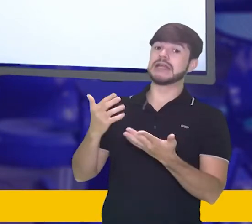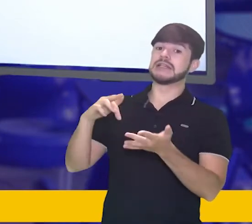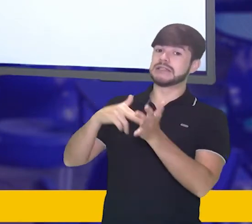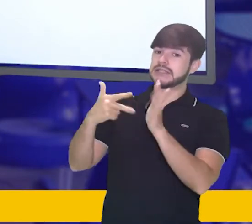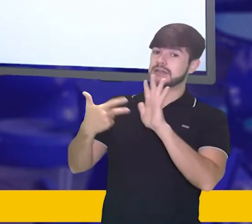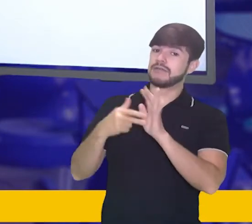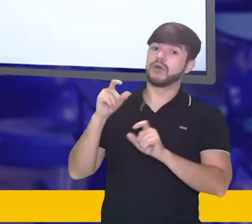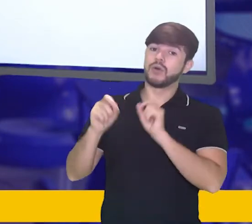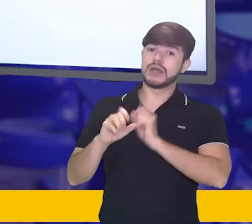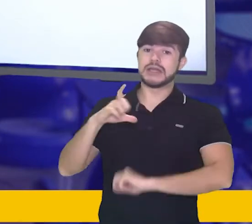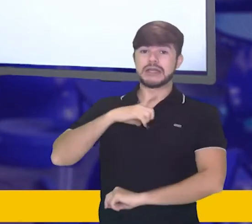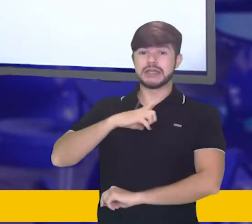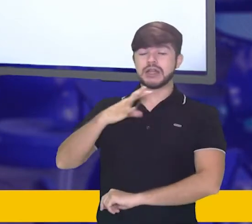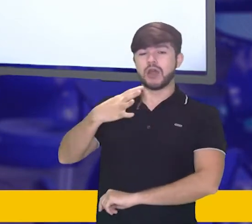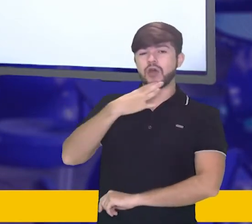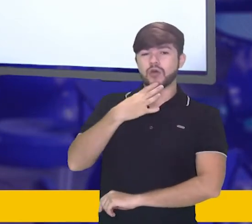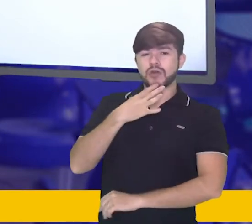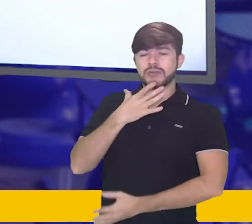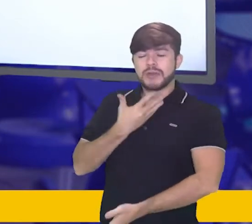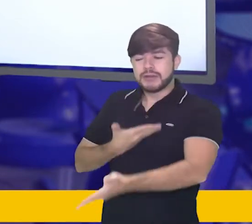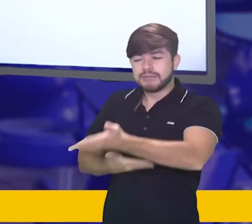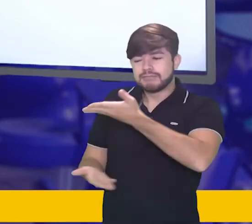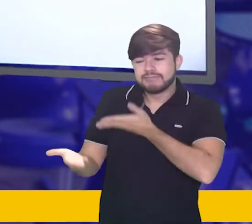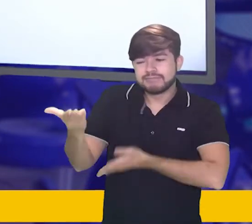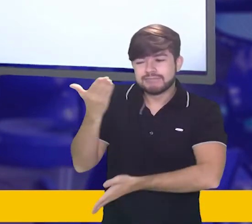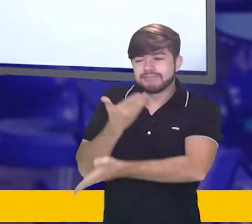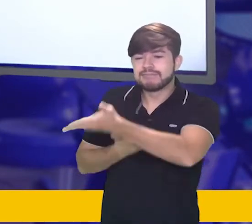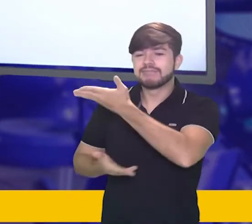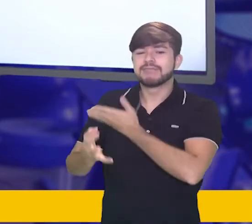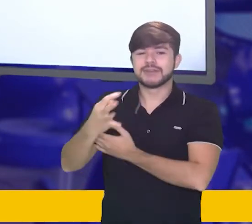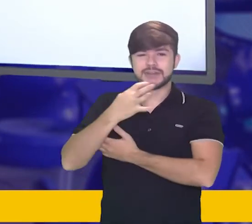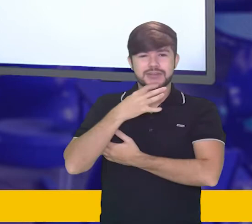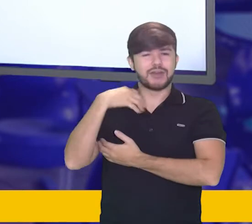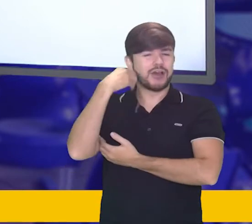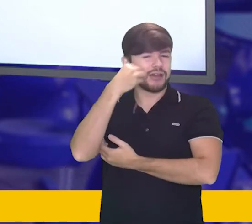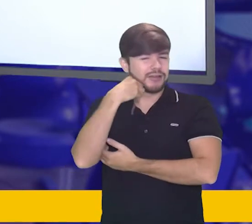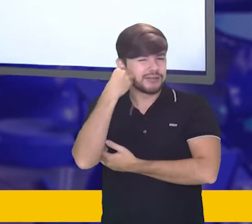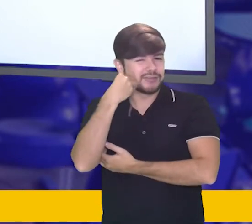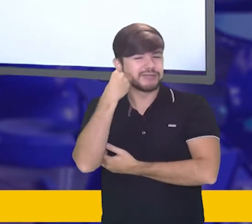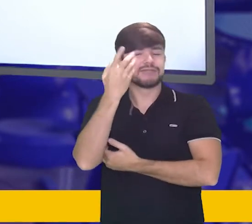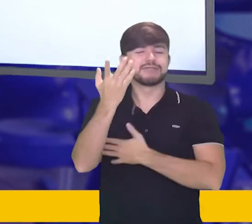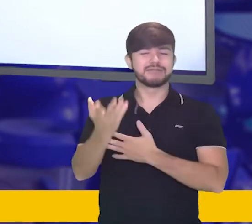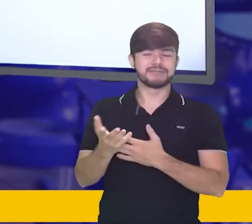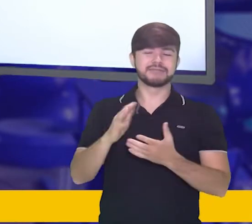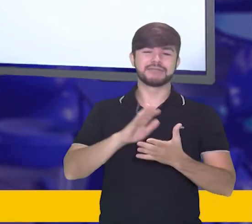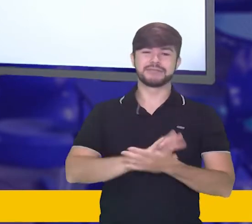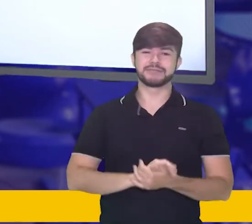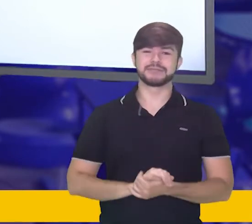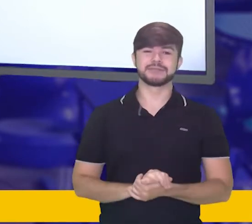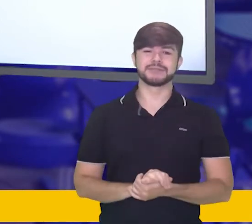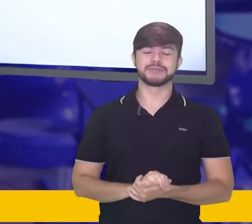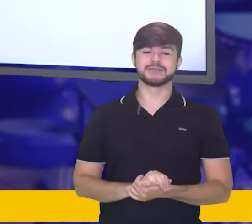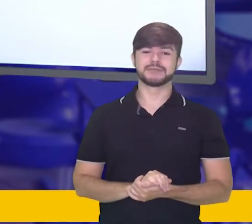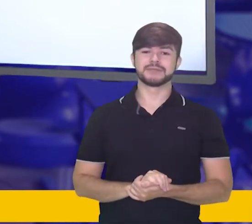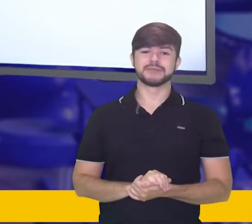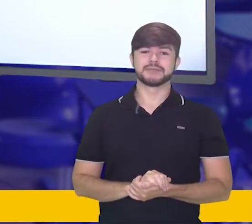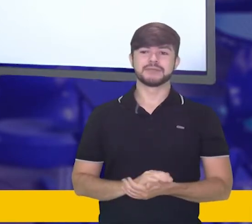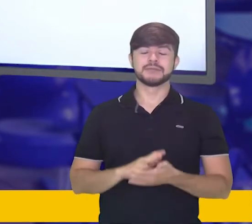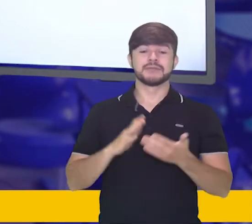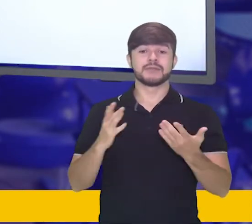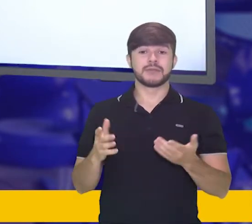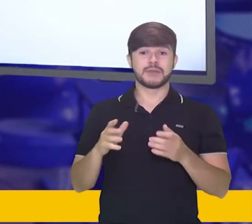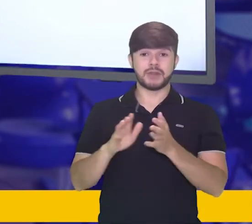errada. O que existe é um conhecimento e uma troca de experiências para chegarmos num resultado em comum.